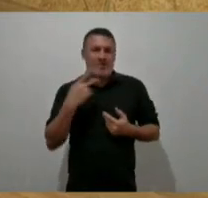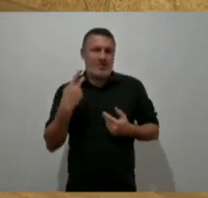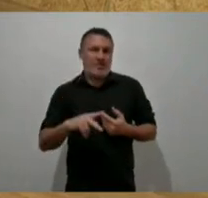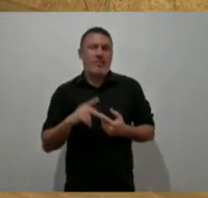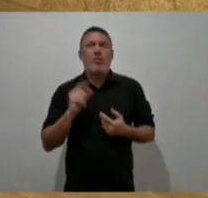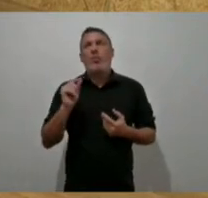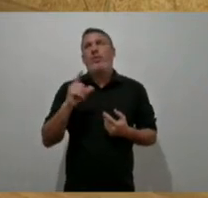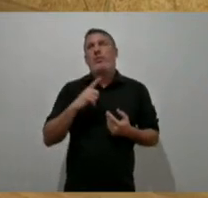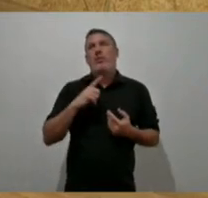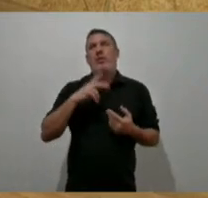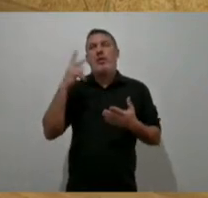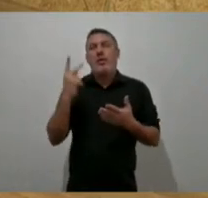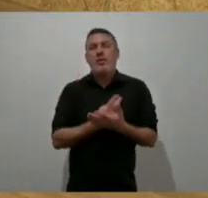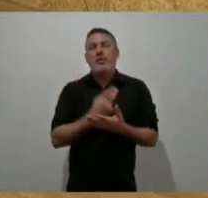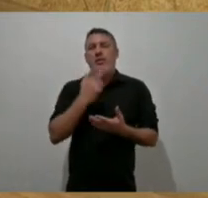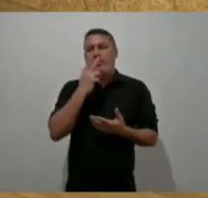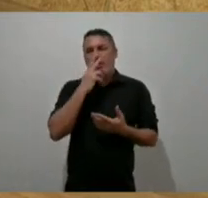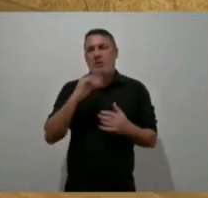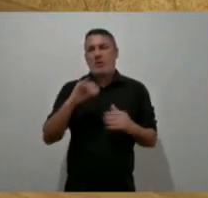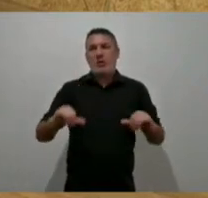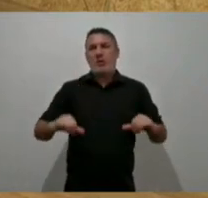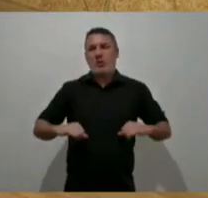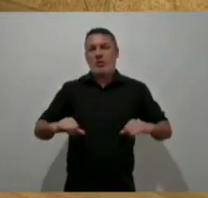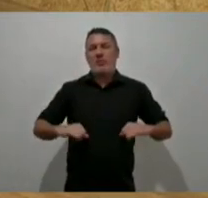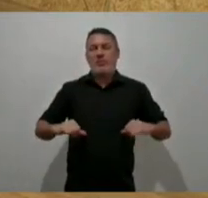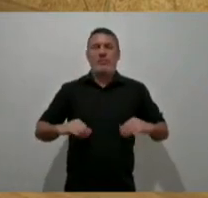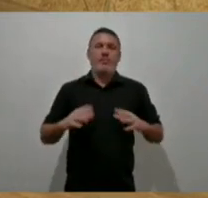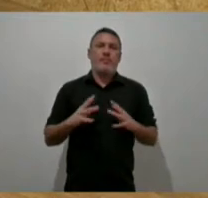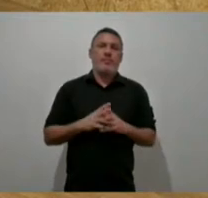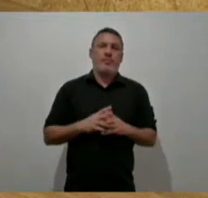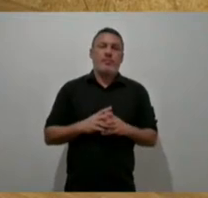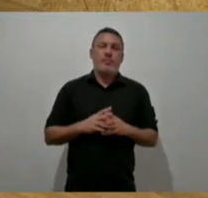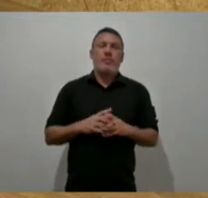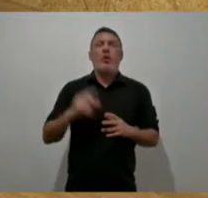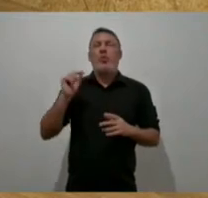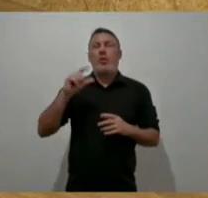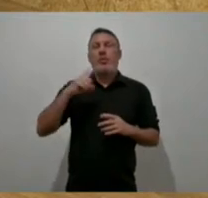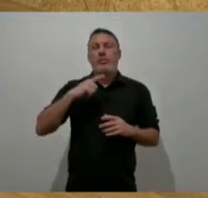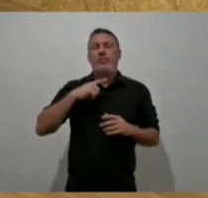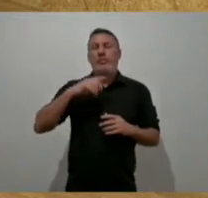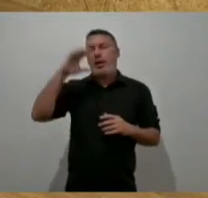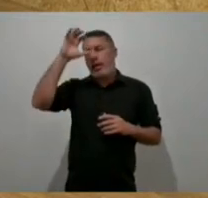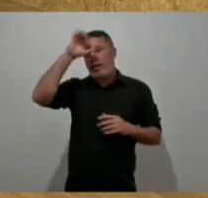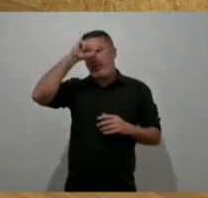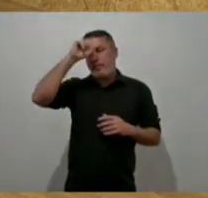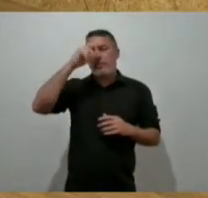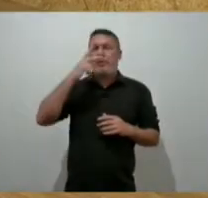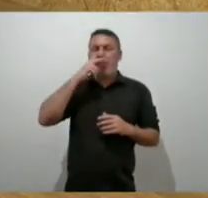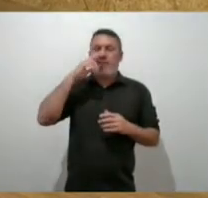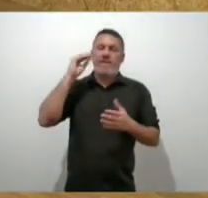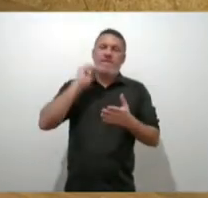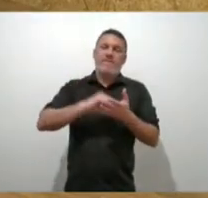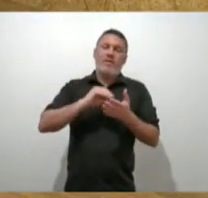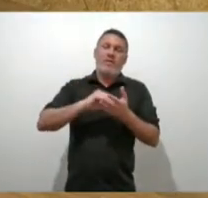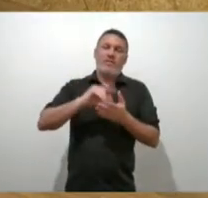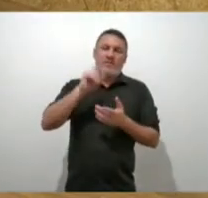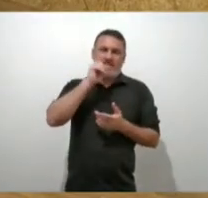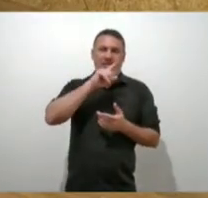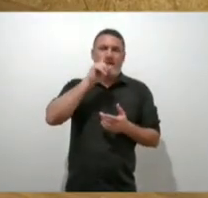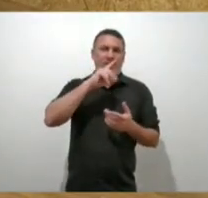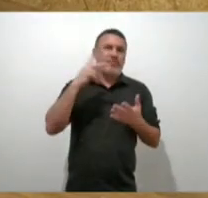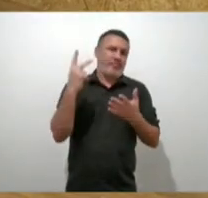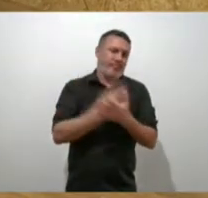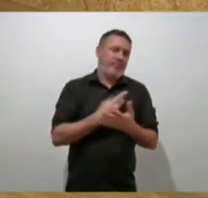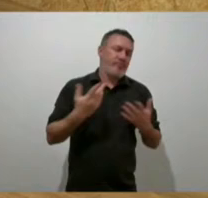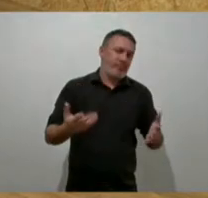é muito dolorido, né? Em termos de déficit de aprendizagem, que vai se carregar por muito tempo, né? Então tudo isso, todos